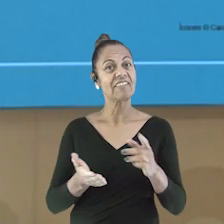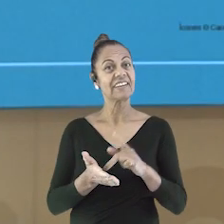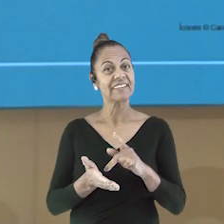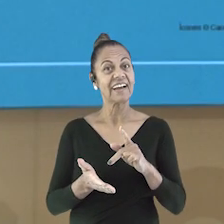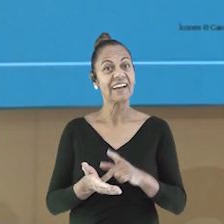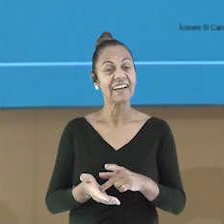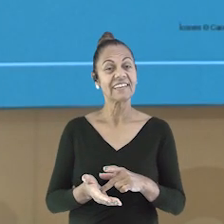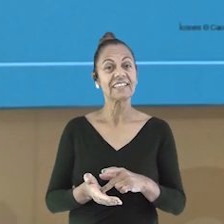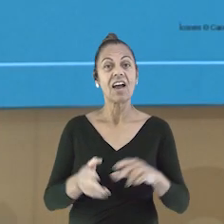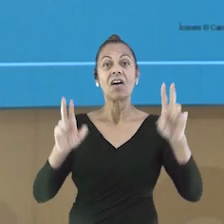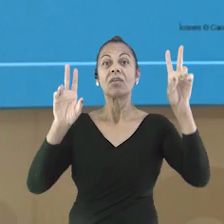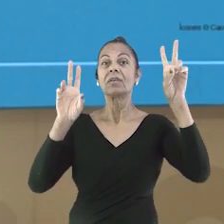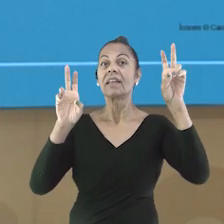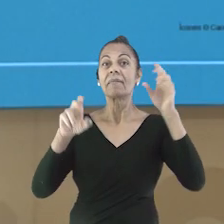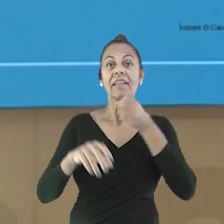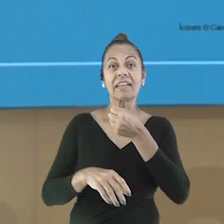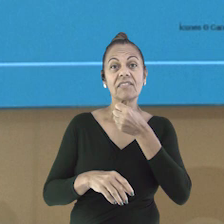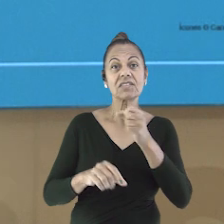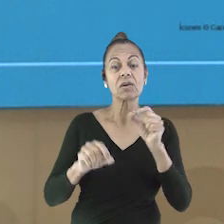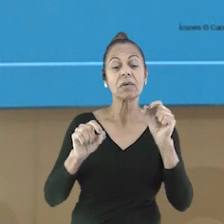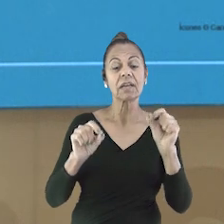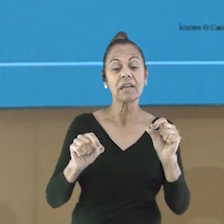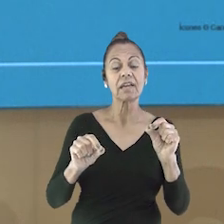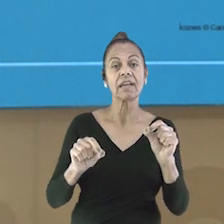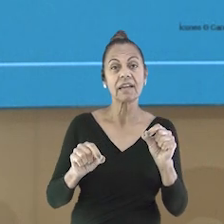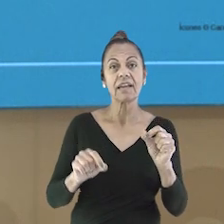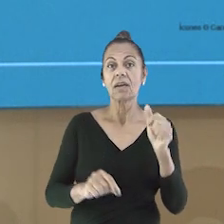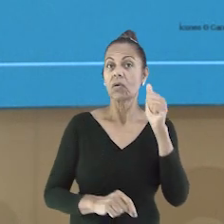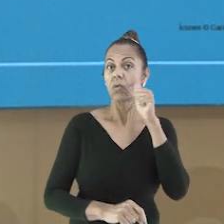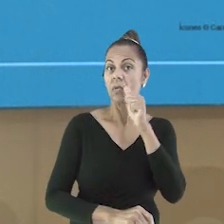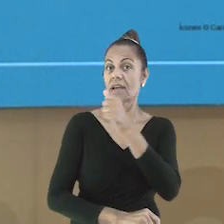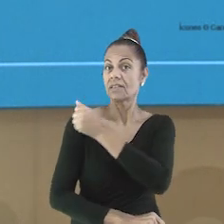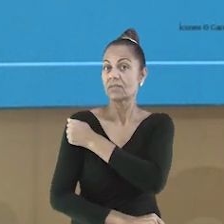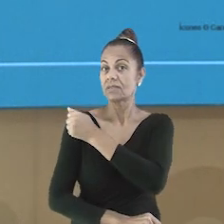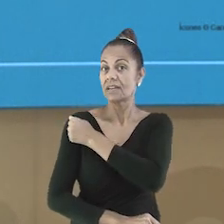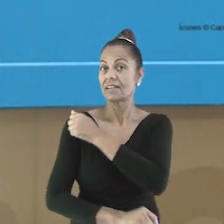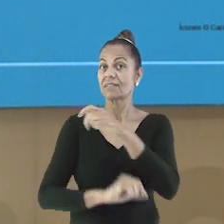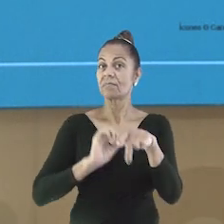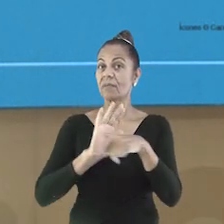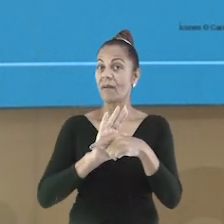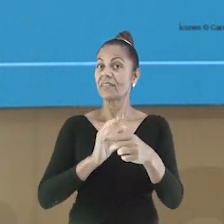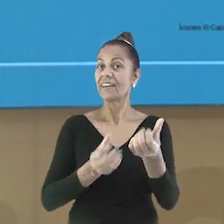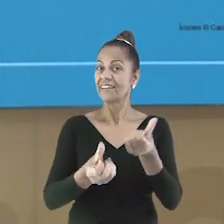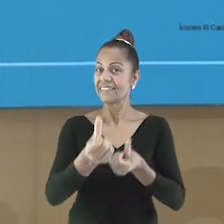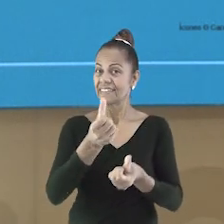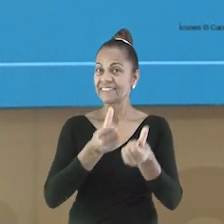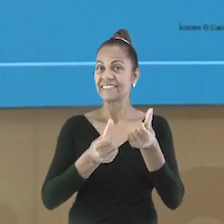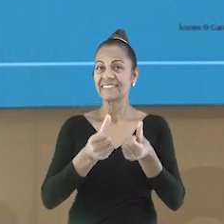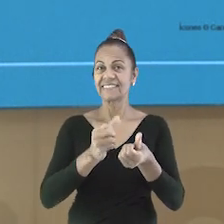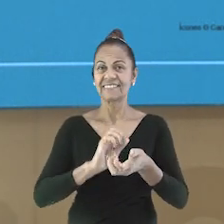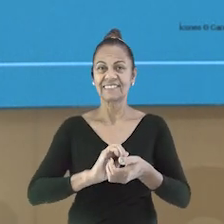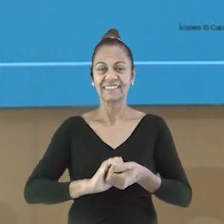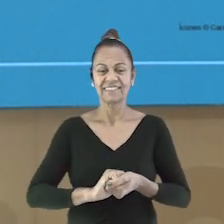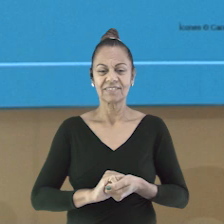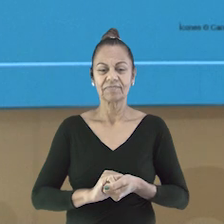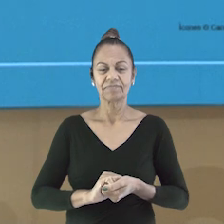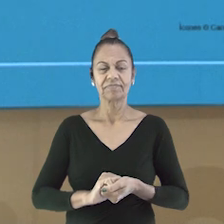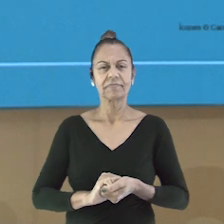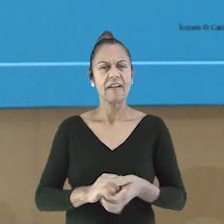Isso mesmo! O título da entrevista é Entrevista com a estudante da EJA.